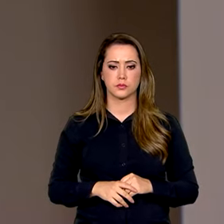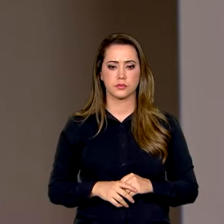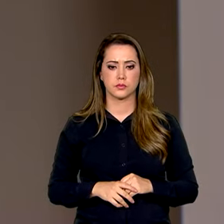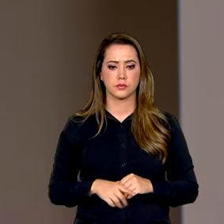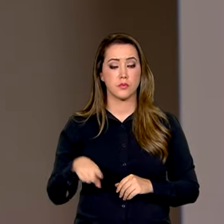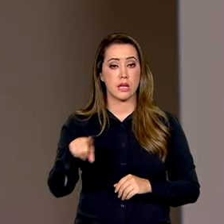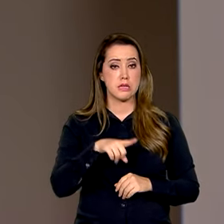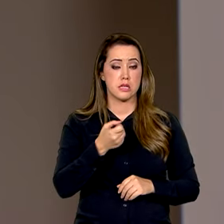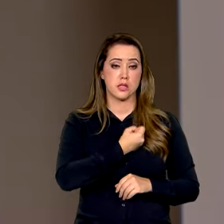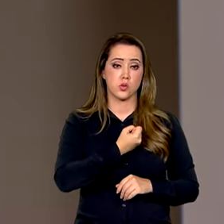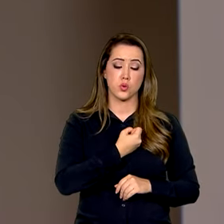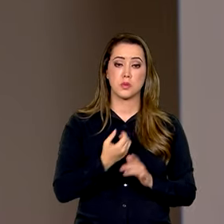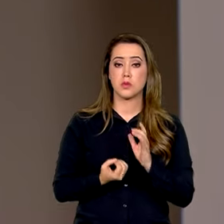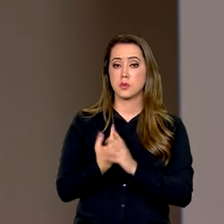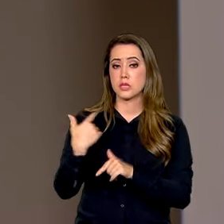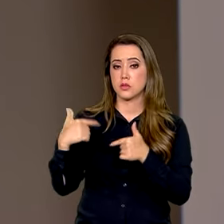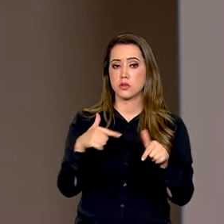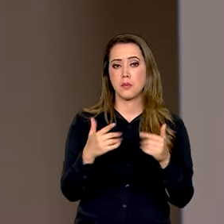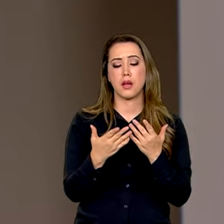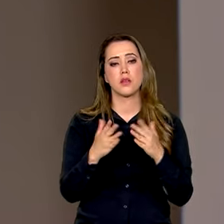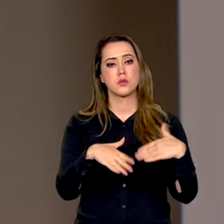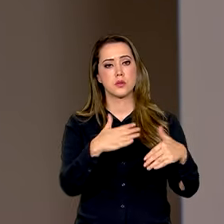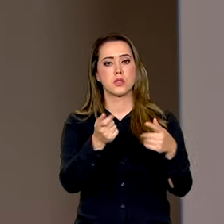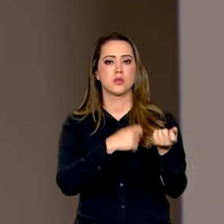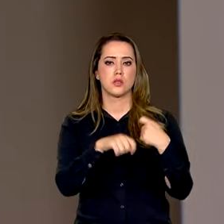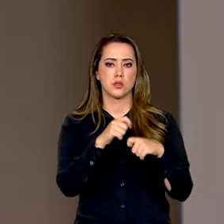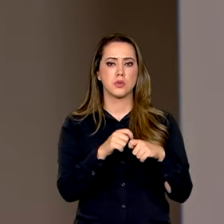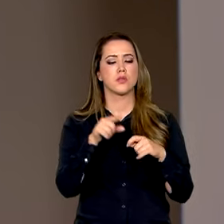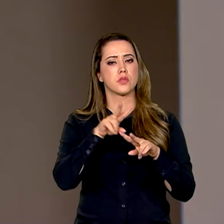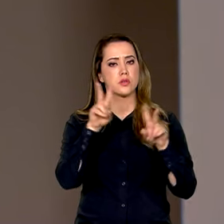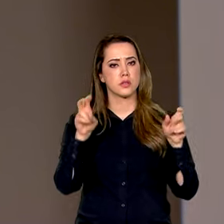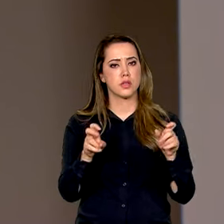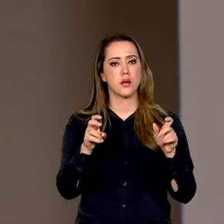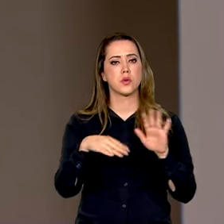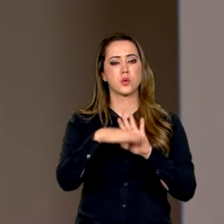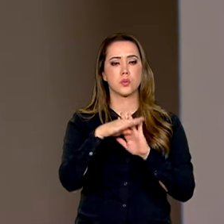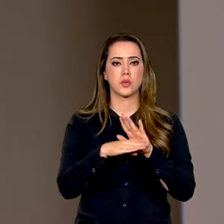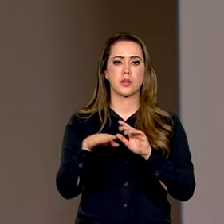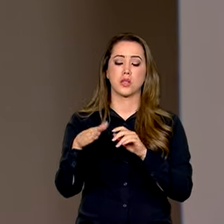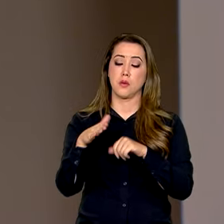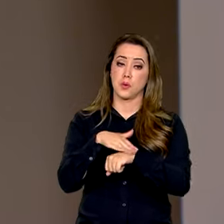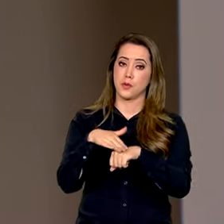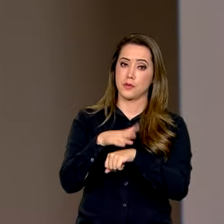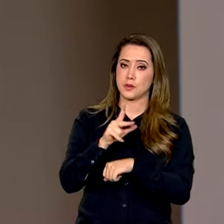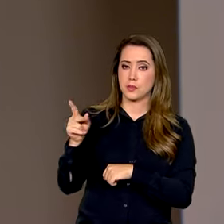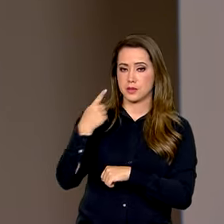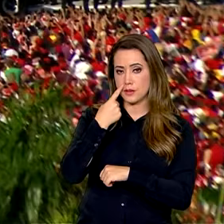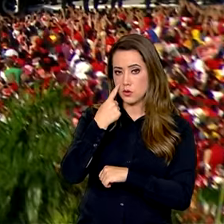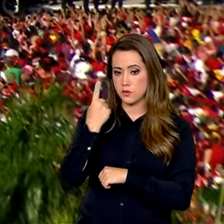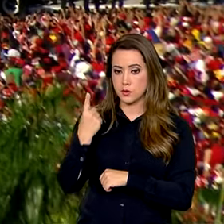E esses dados sobre geração de emprego e o desempenho da economia foram tema do programa Conversa com o Presidente. Veja como